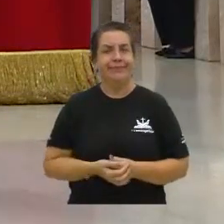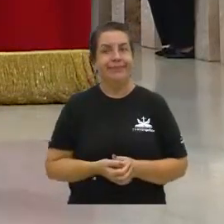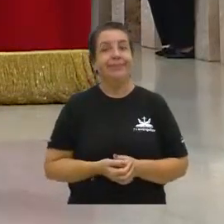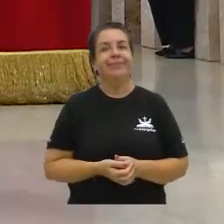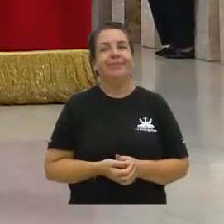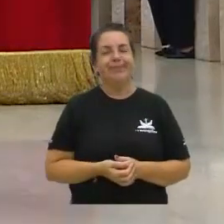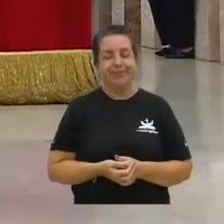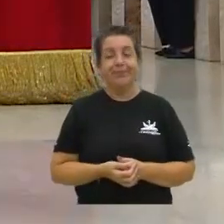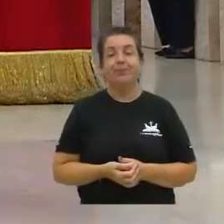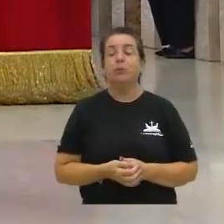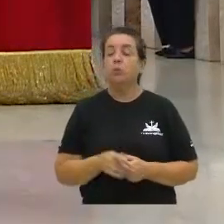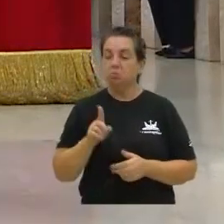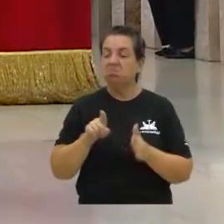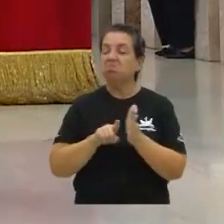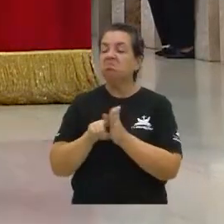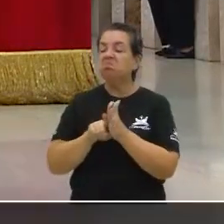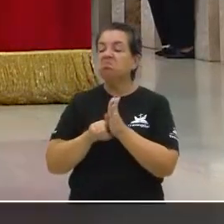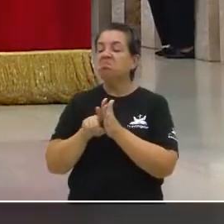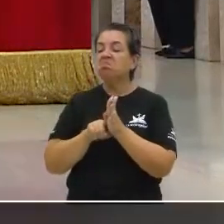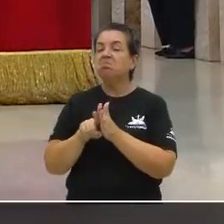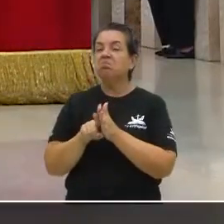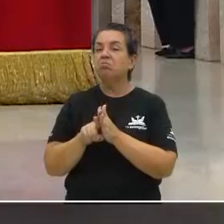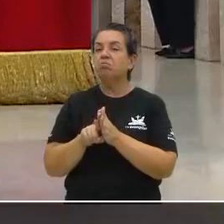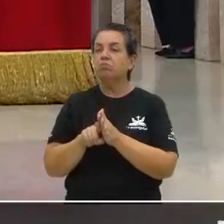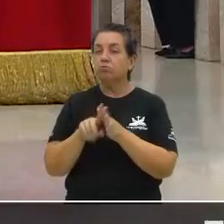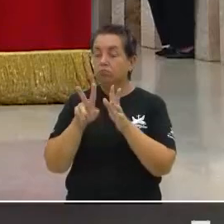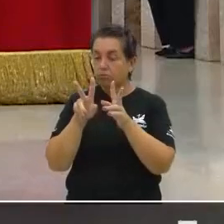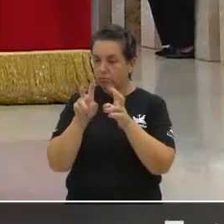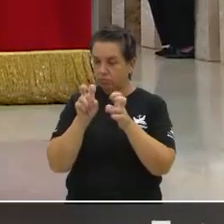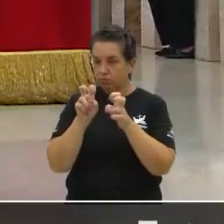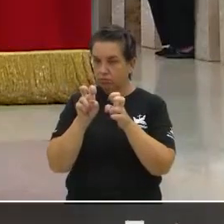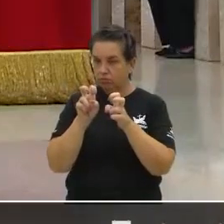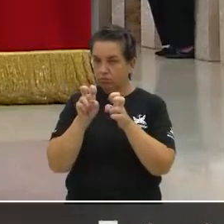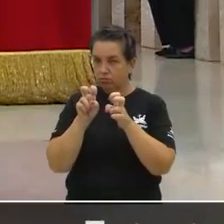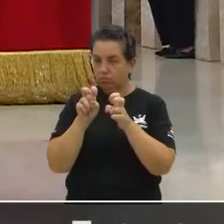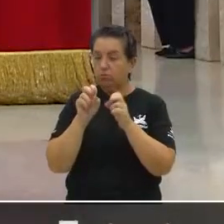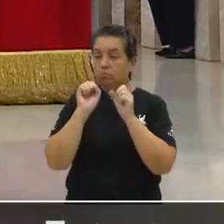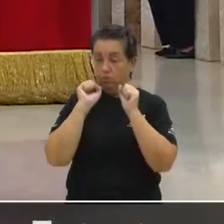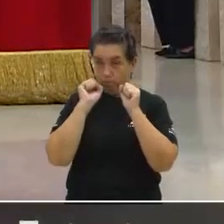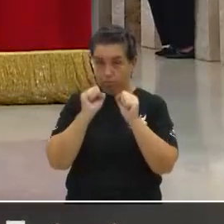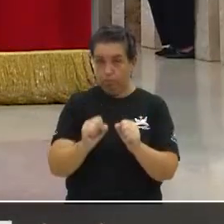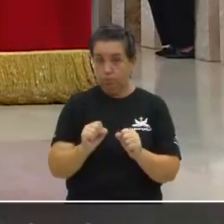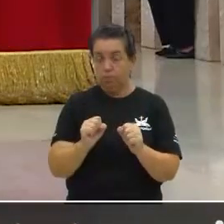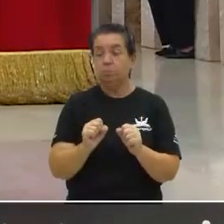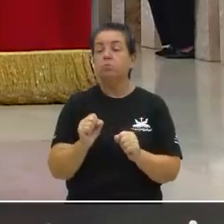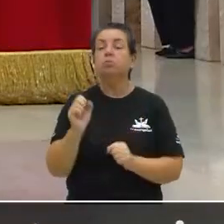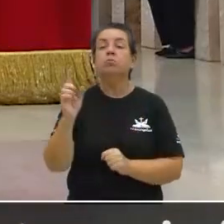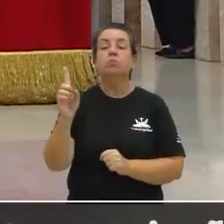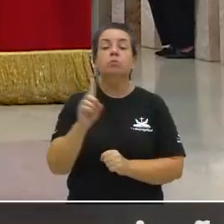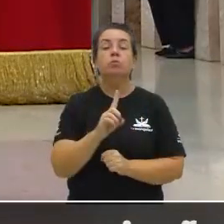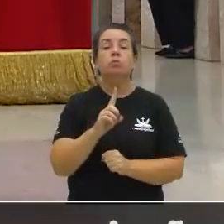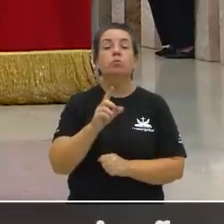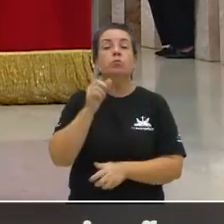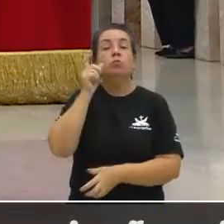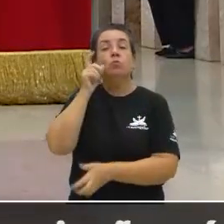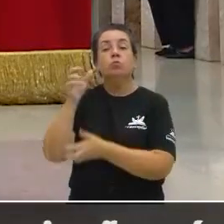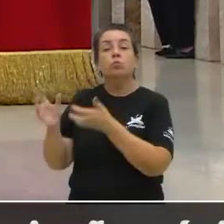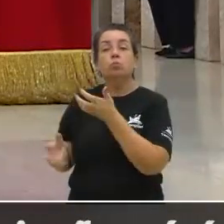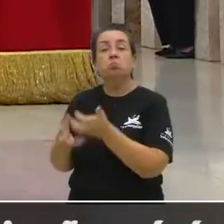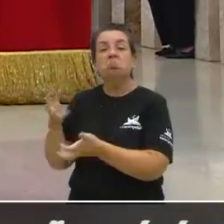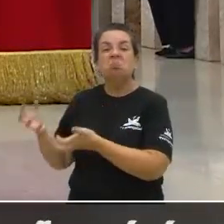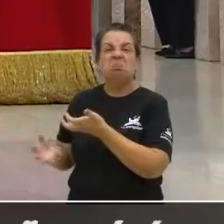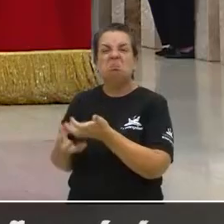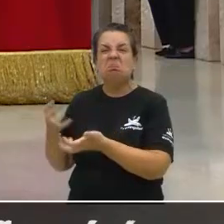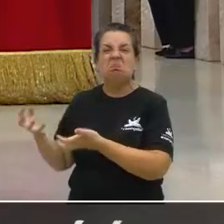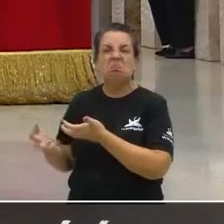Eles questionavam e perceberam que o poder vinha, eles disseram, que vinha dos